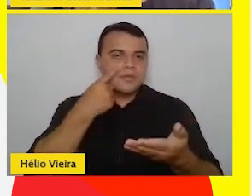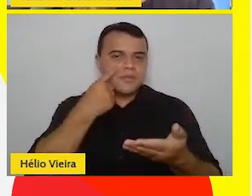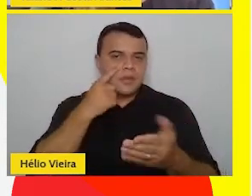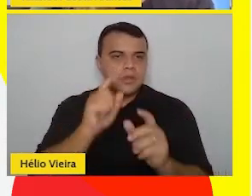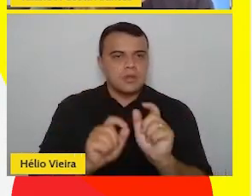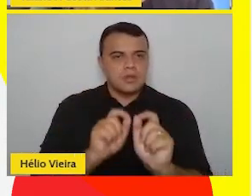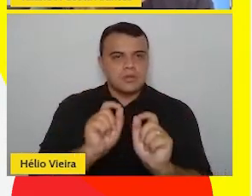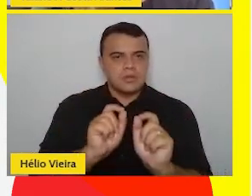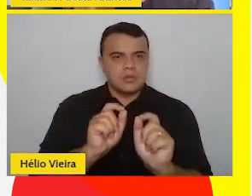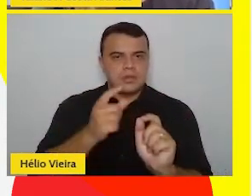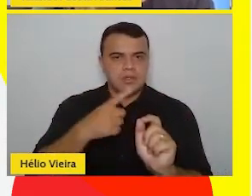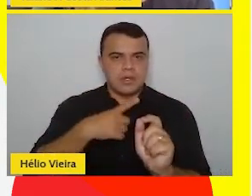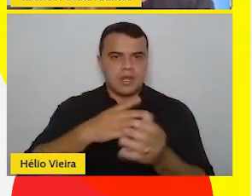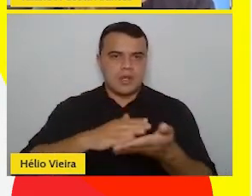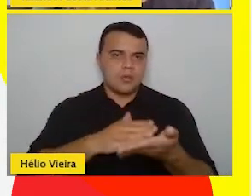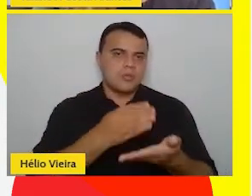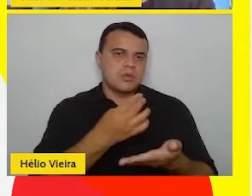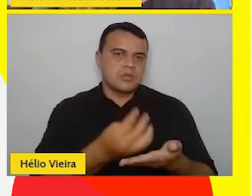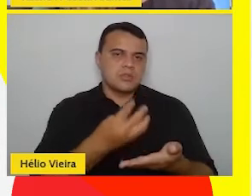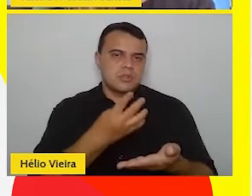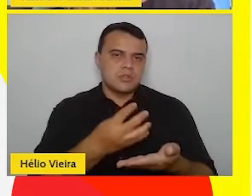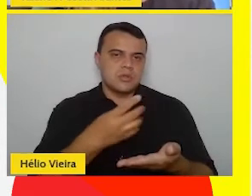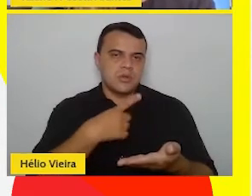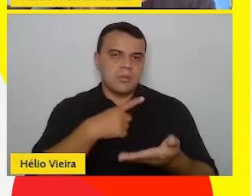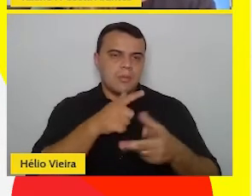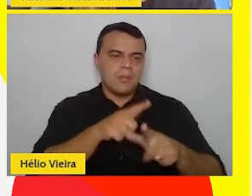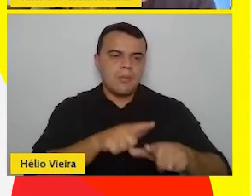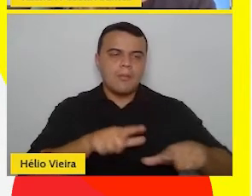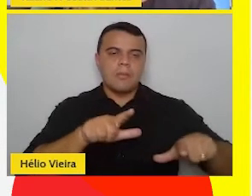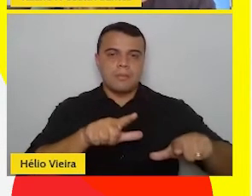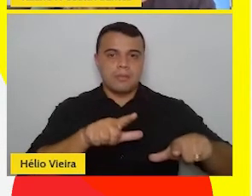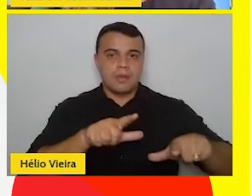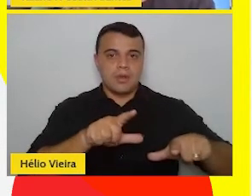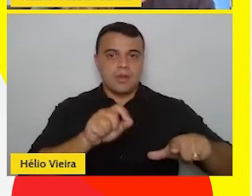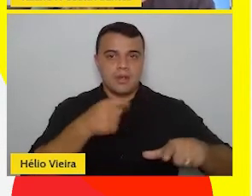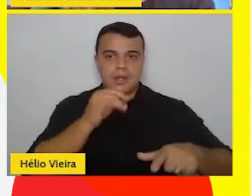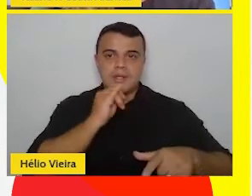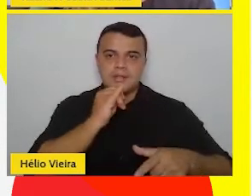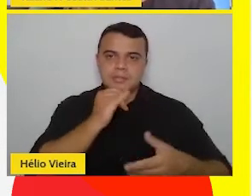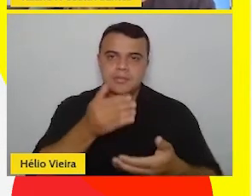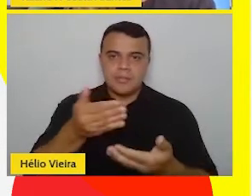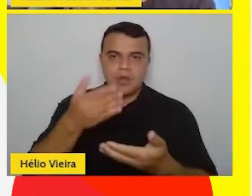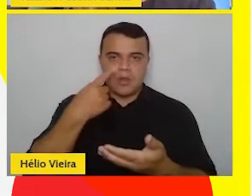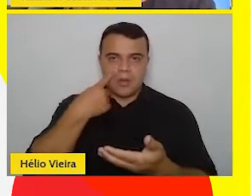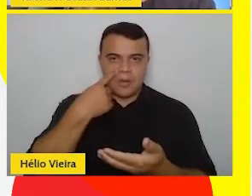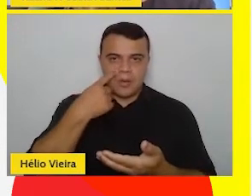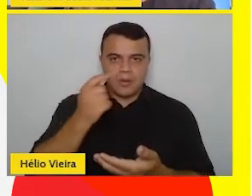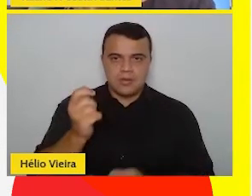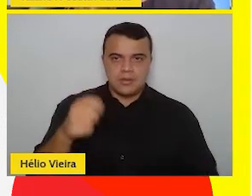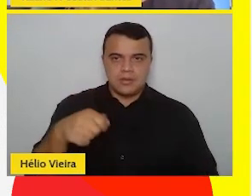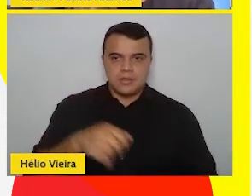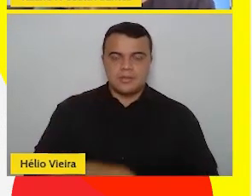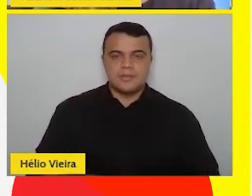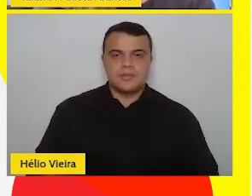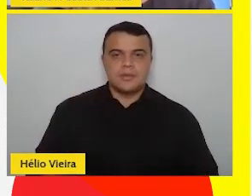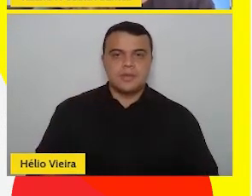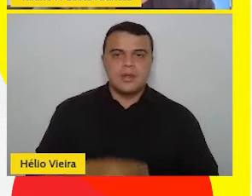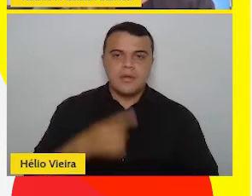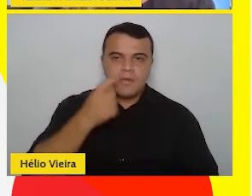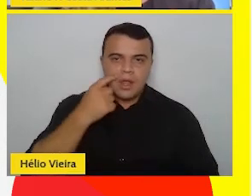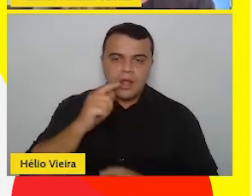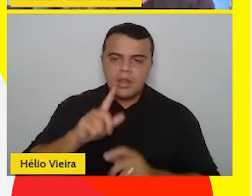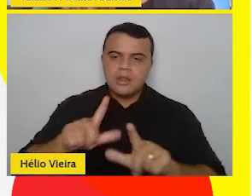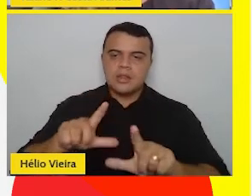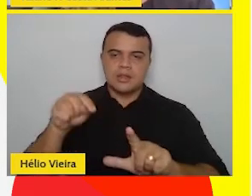ver umas cores mais puras. E nesse detalhe, a gente tem uma imagem